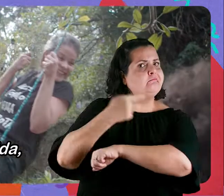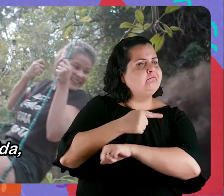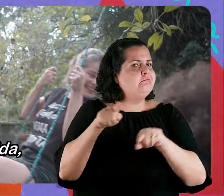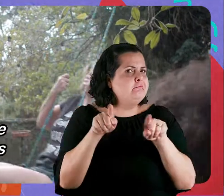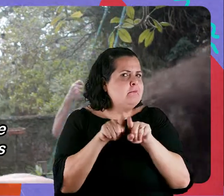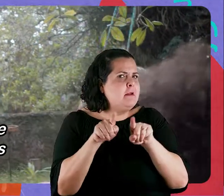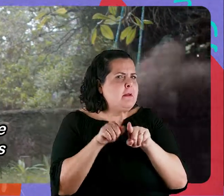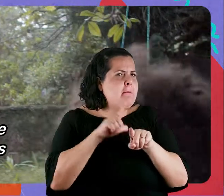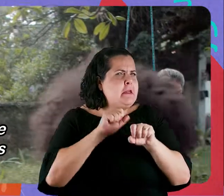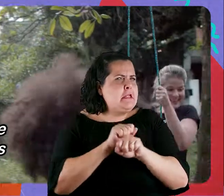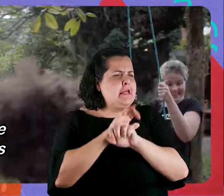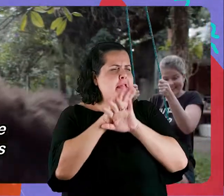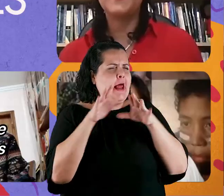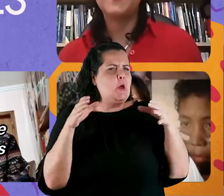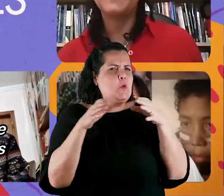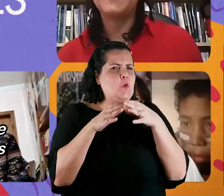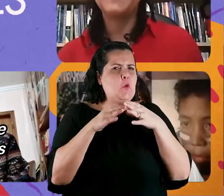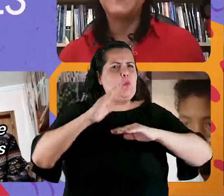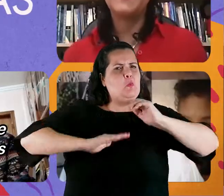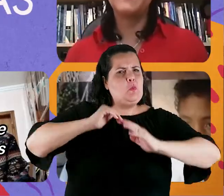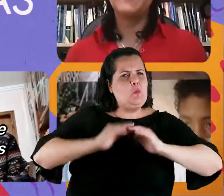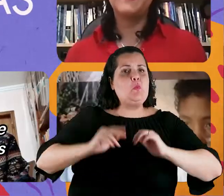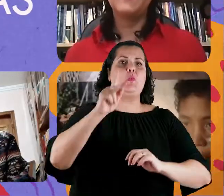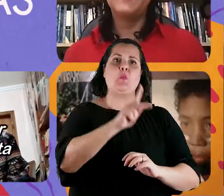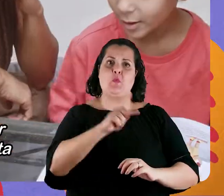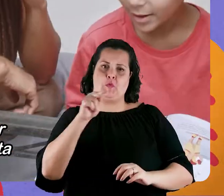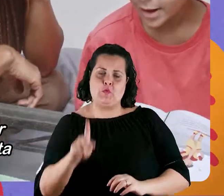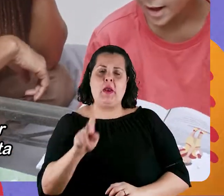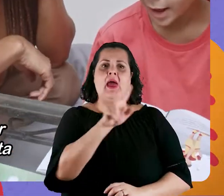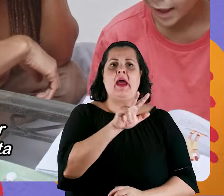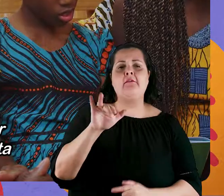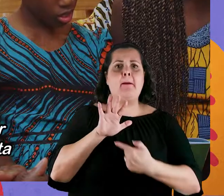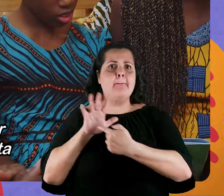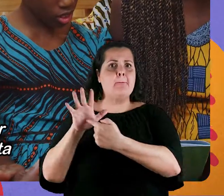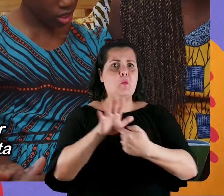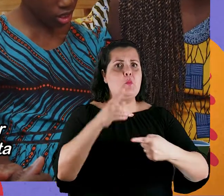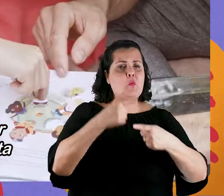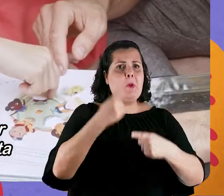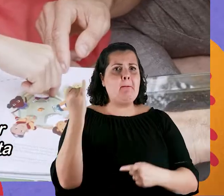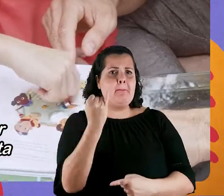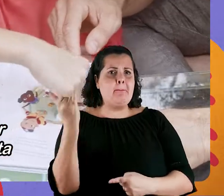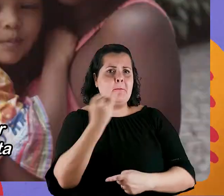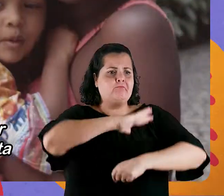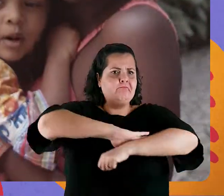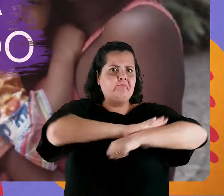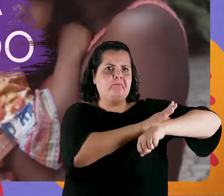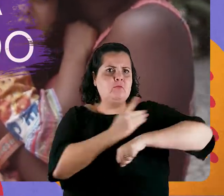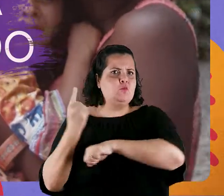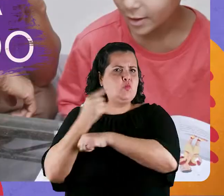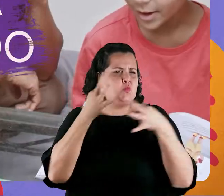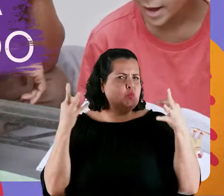não restarem uma dúvida a gente conta com uma equipe de educadores e especialistas que vão nos ajudar a entender porque educação anti-racista